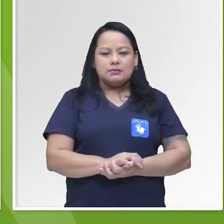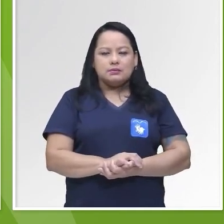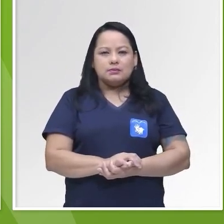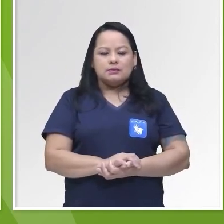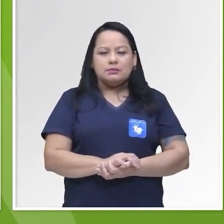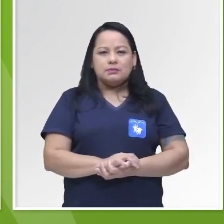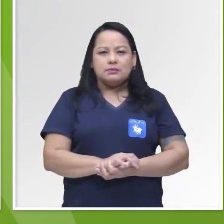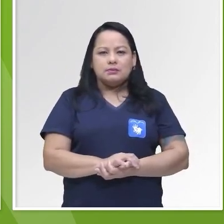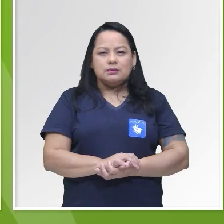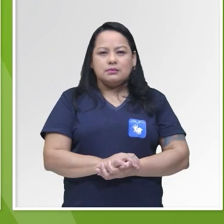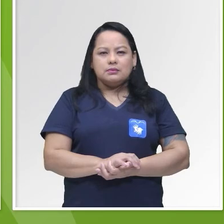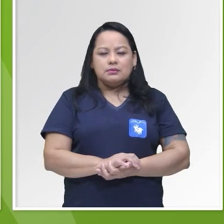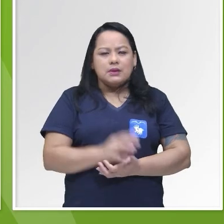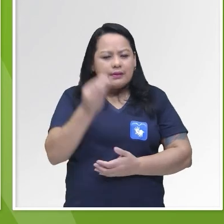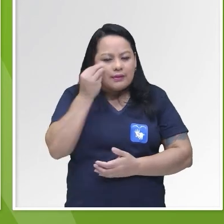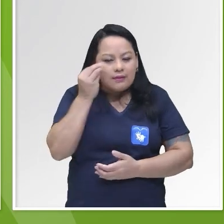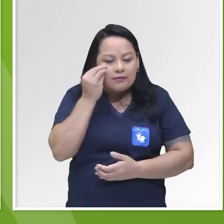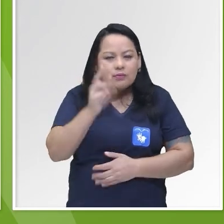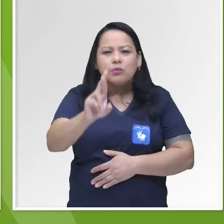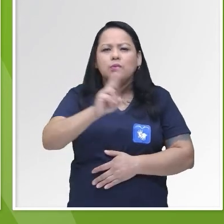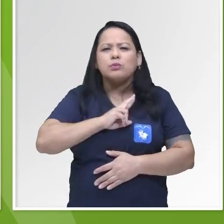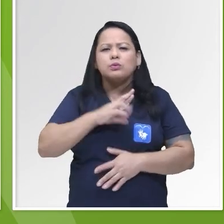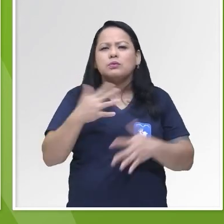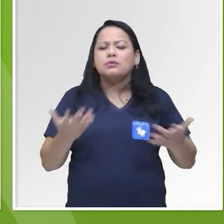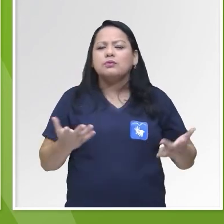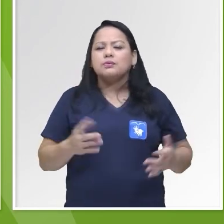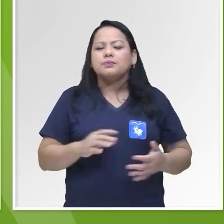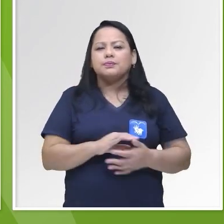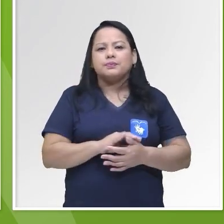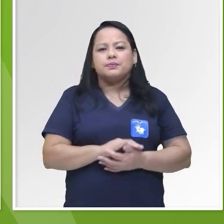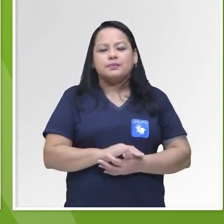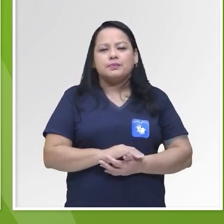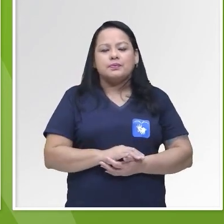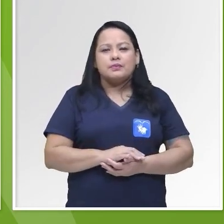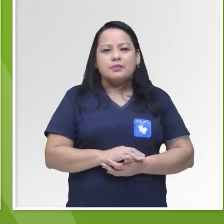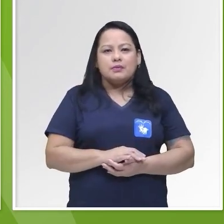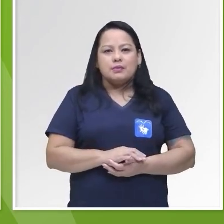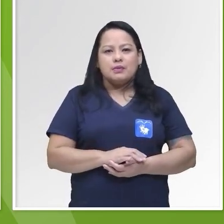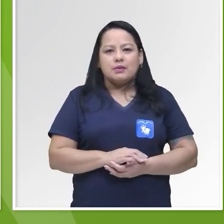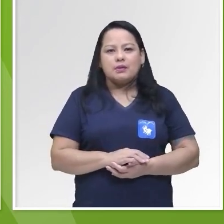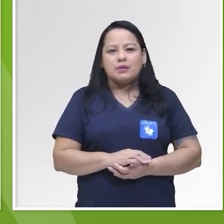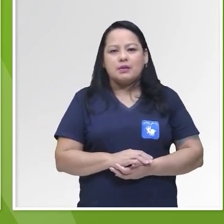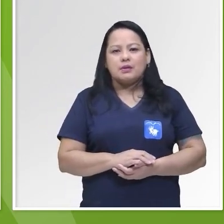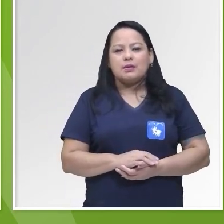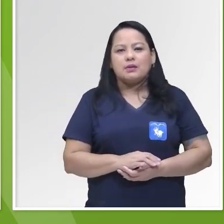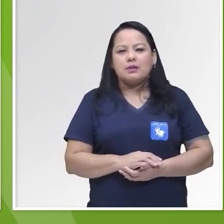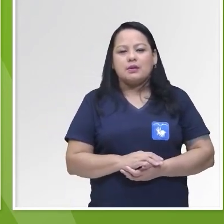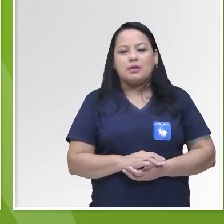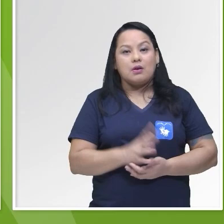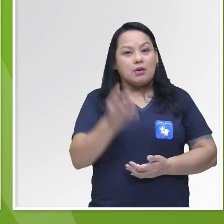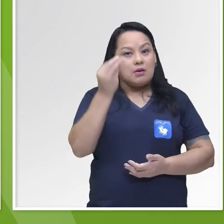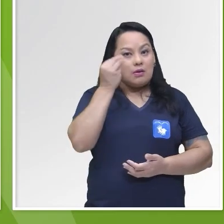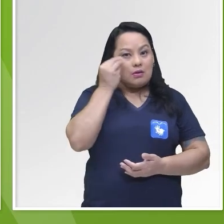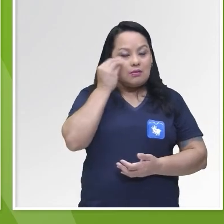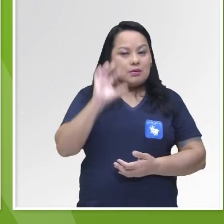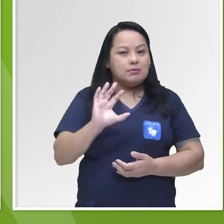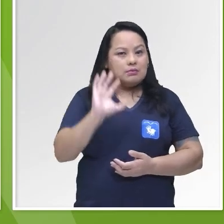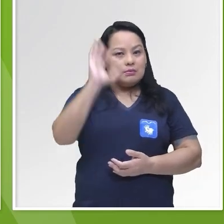está respondendo no chat? Vamos lá. Observe o que aconteceu, hein?